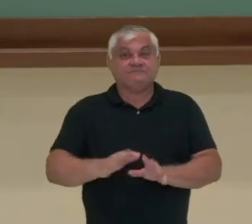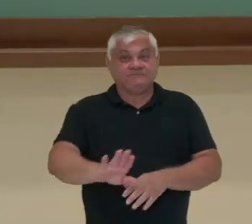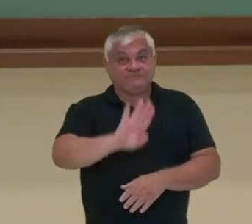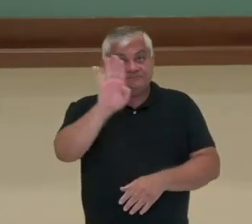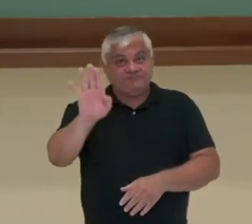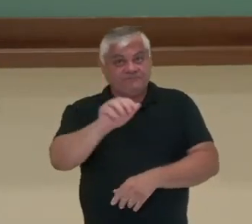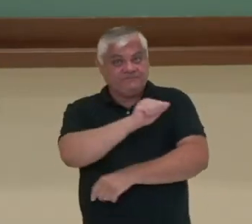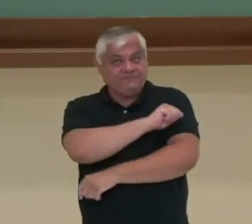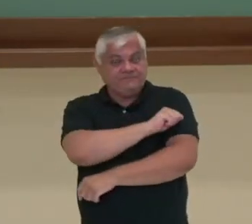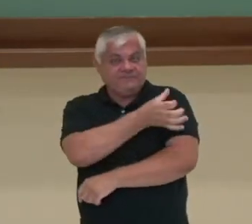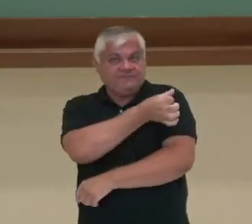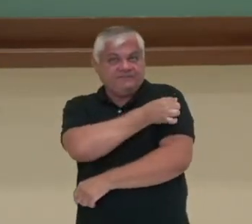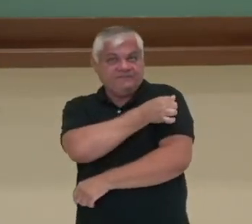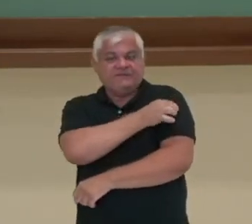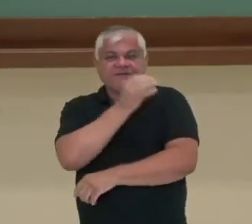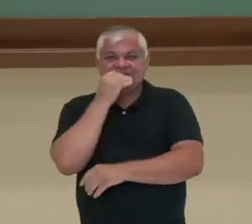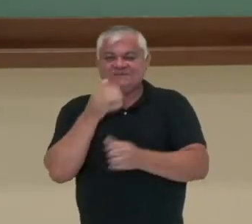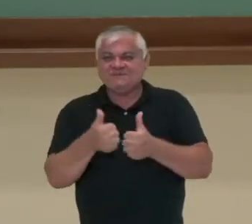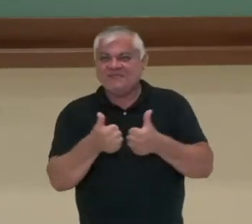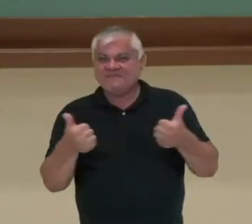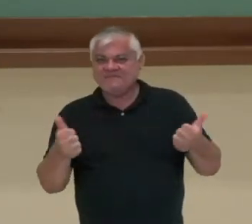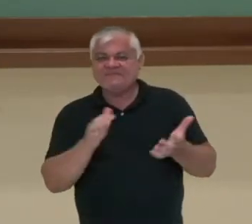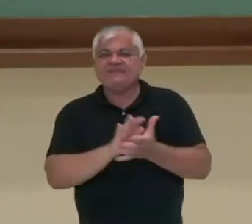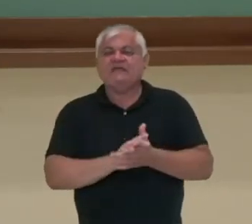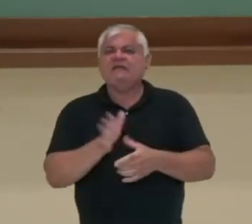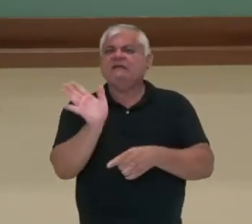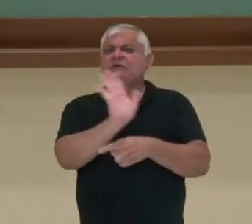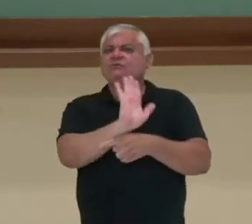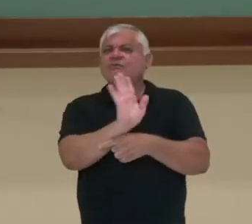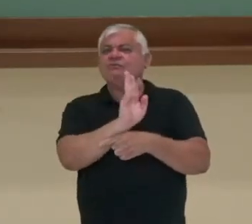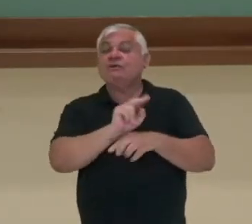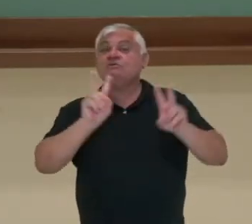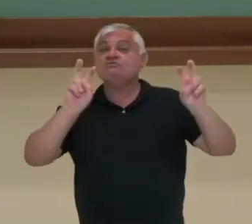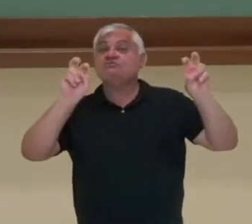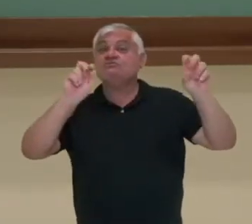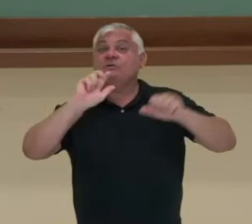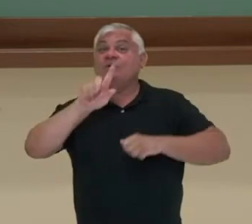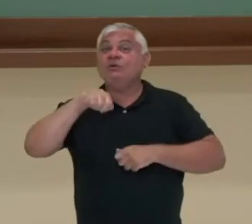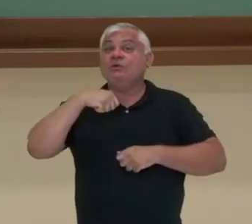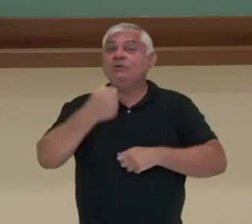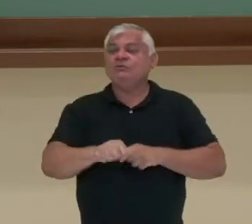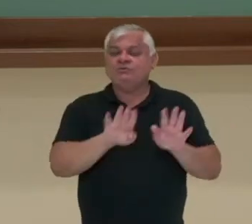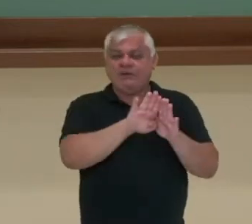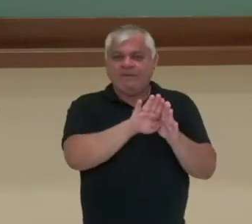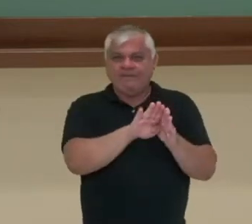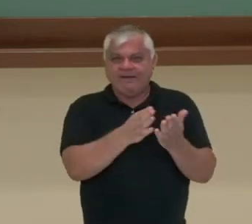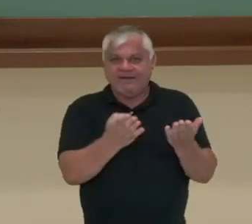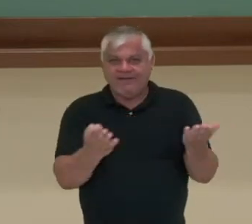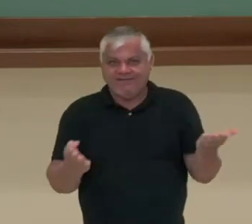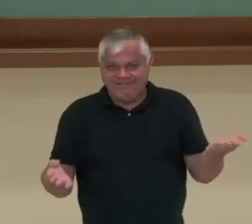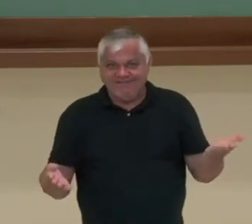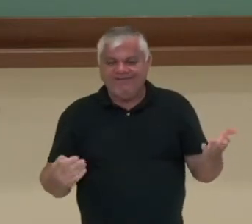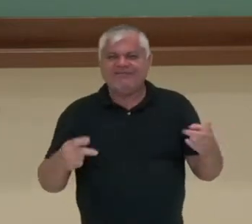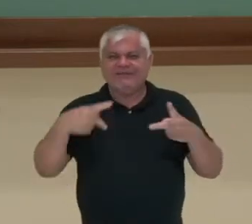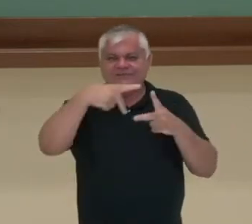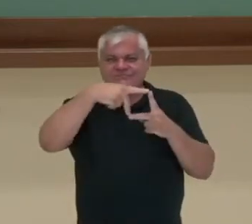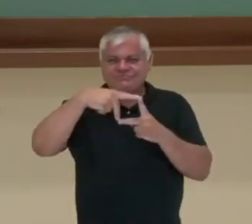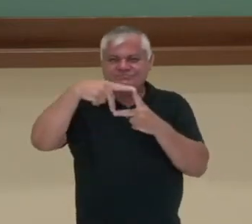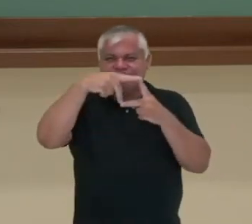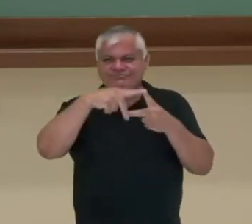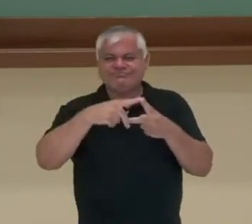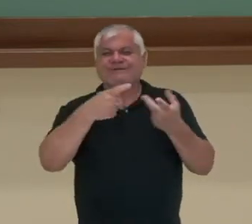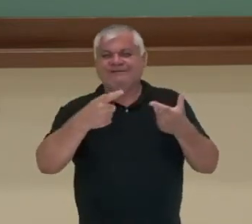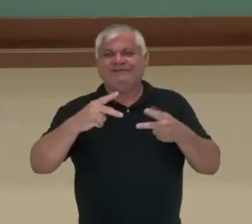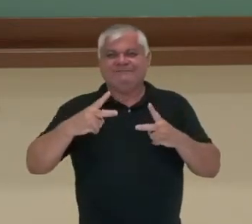Olá, estudantes do sexto ano, tudo bem com vocês? Nesse vídeo nós vamos falar sobre planificações do prisma e da pirâmide. Bora